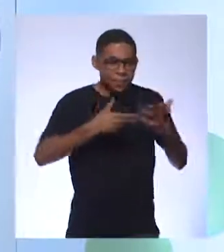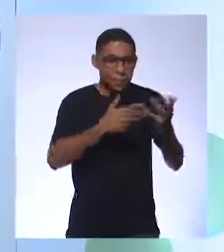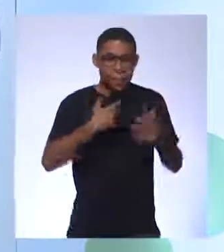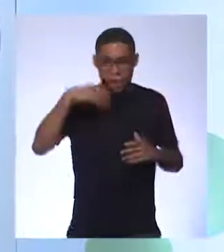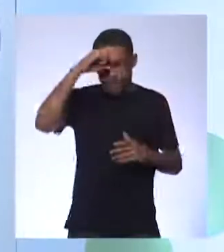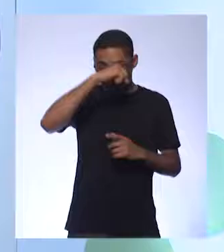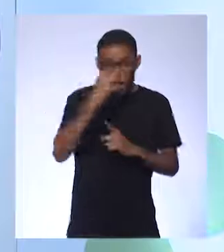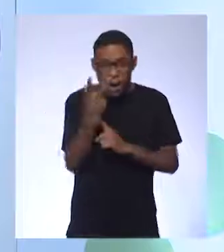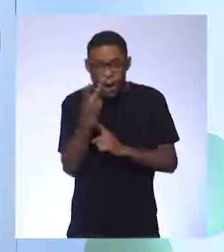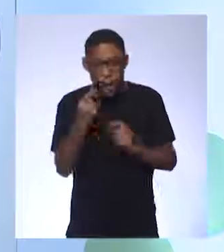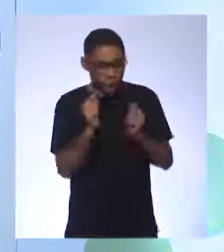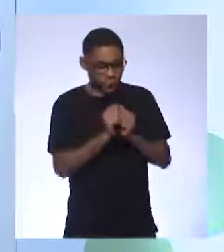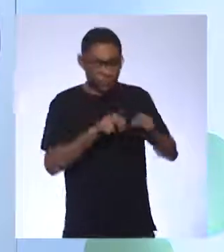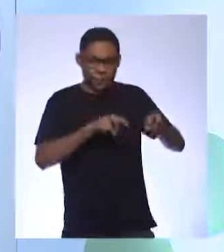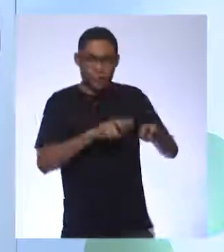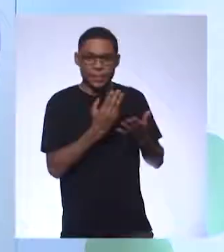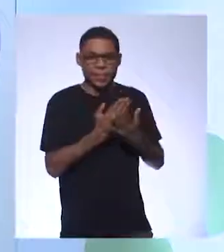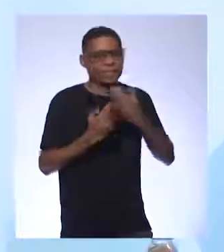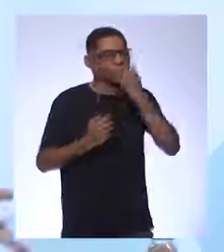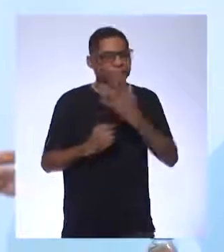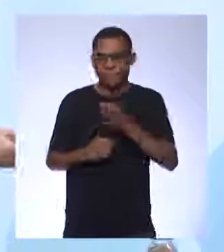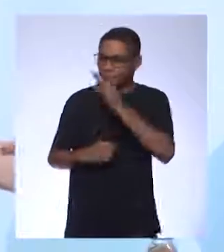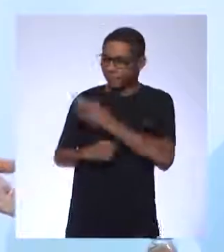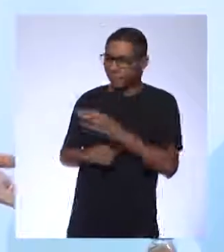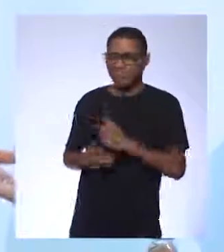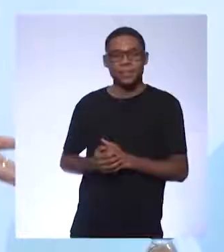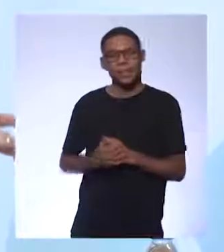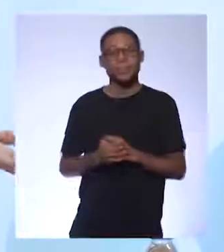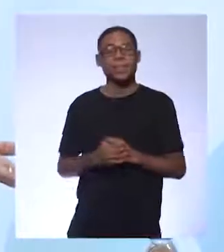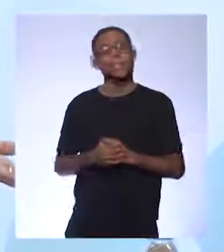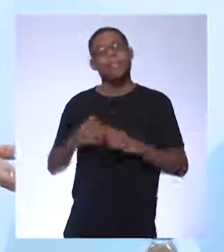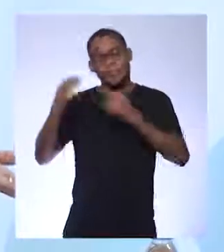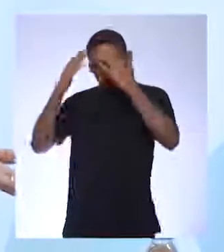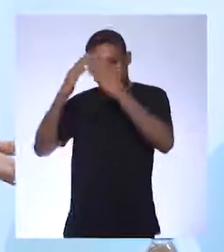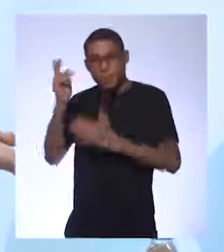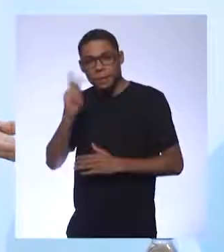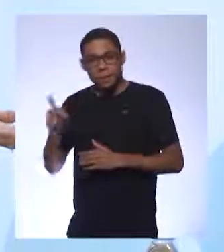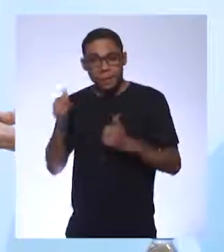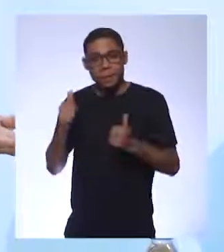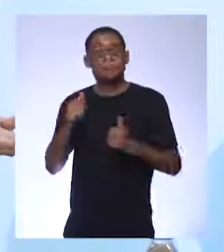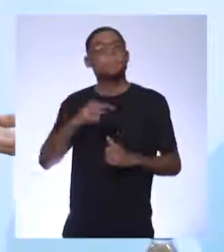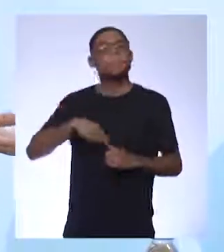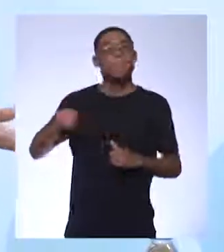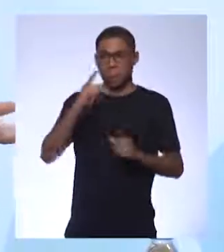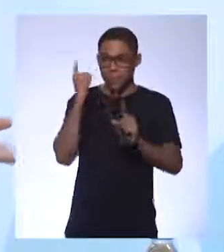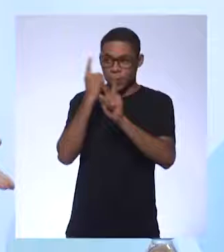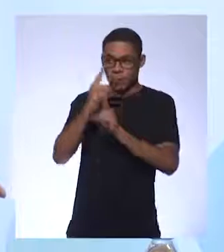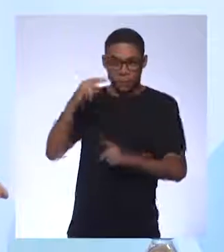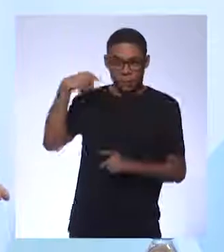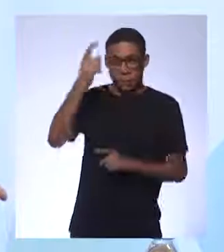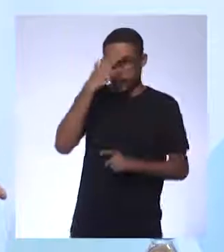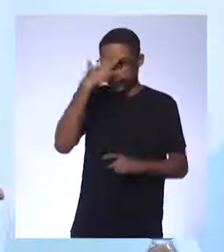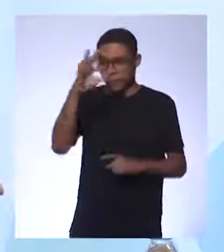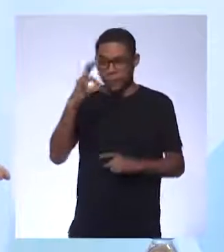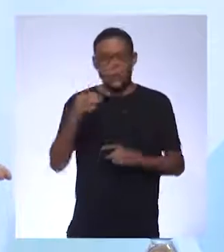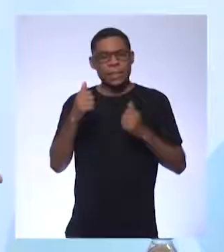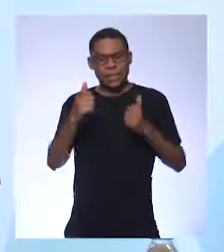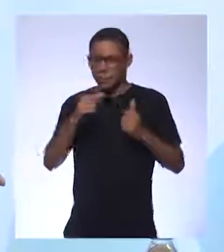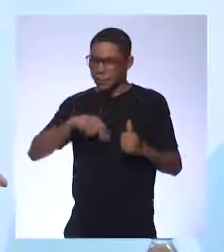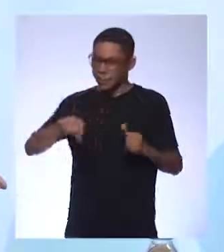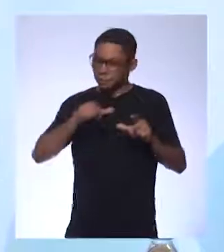aqui em loco. Amostrado é bom. Então, turma, a gente fica por aqui. Obrigada, professor. A gente se vê em fevereiro com